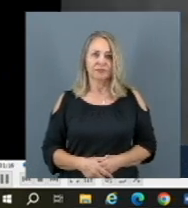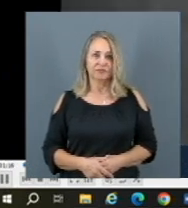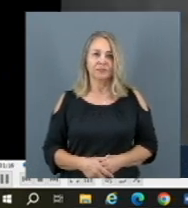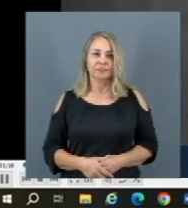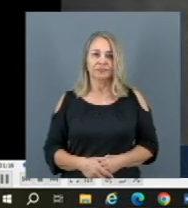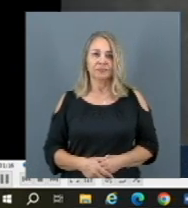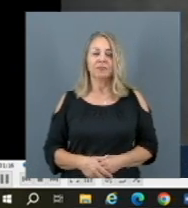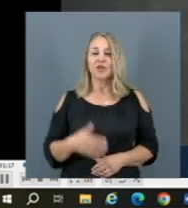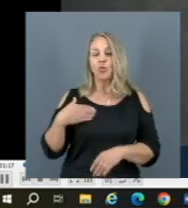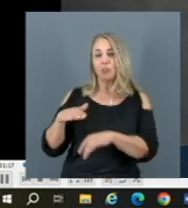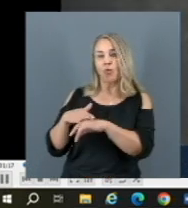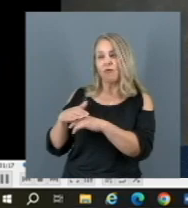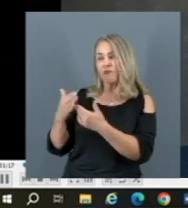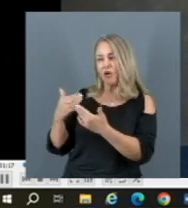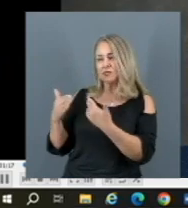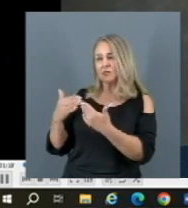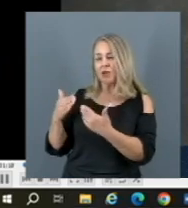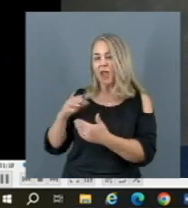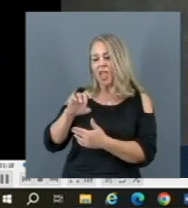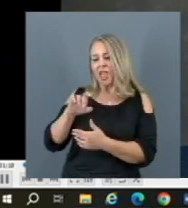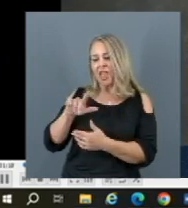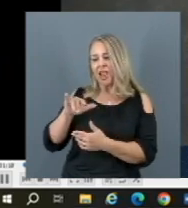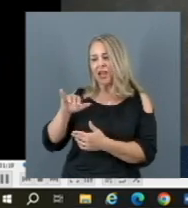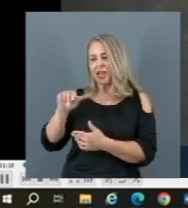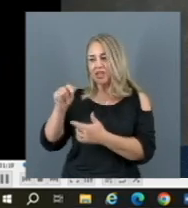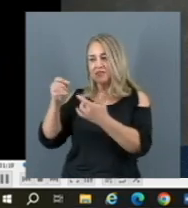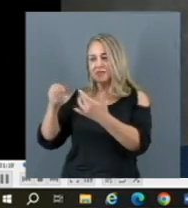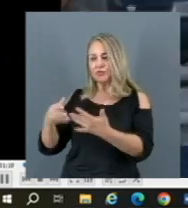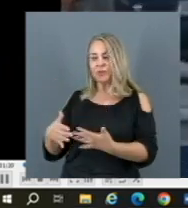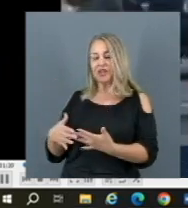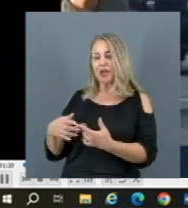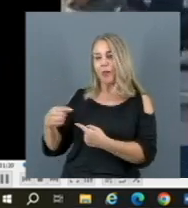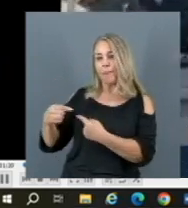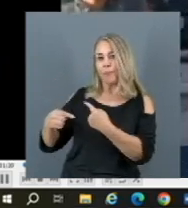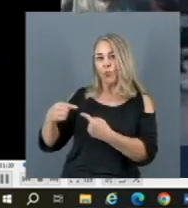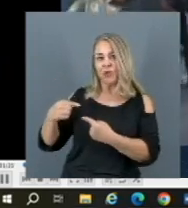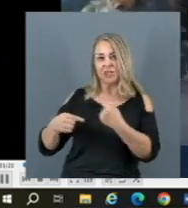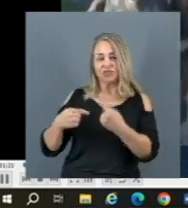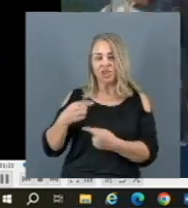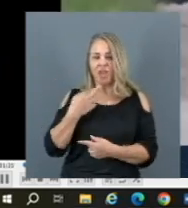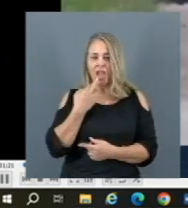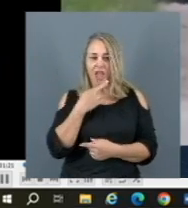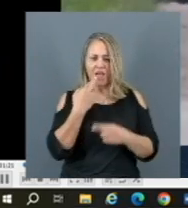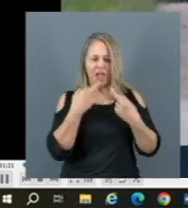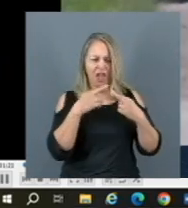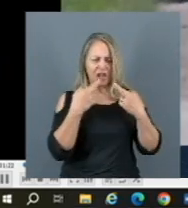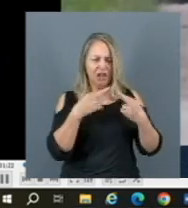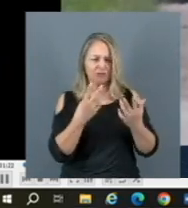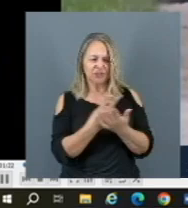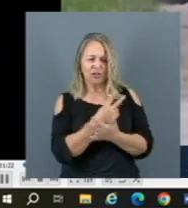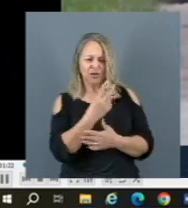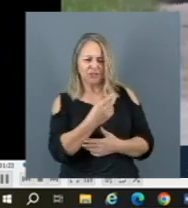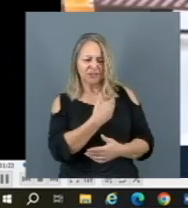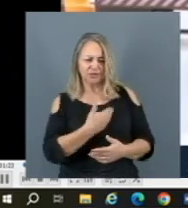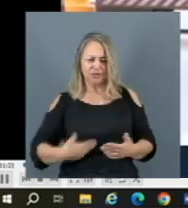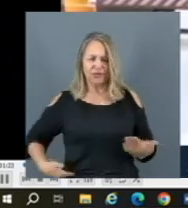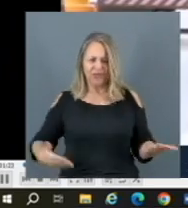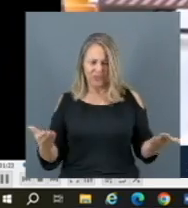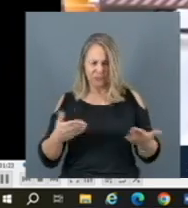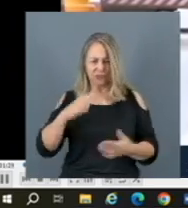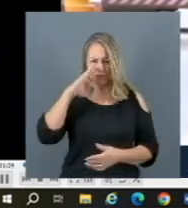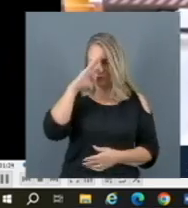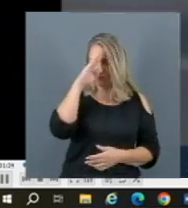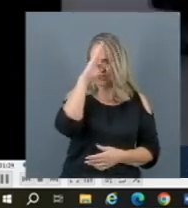Das conversas, Elias fala sobre política, reclama das ações duras do atual governo e diz